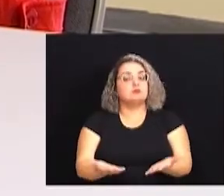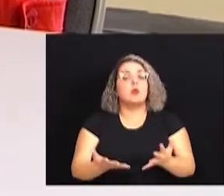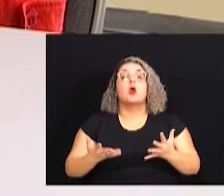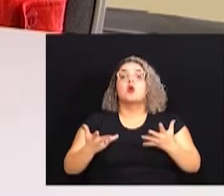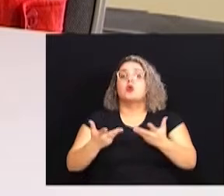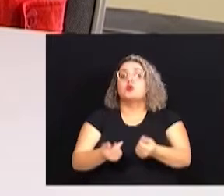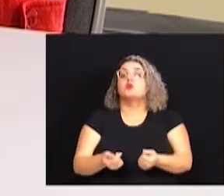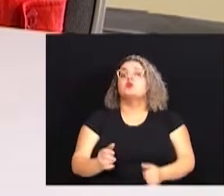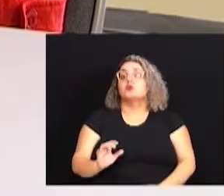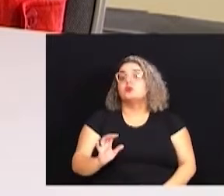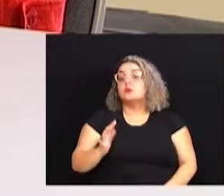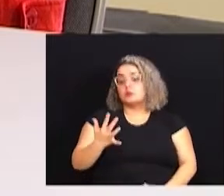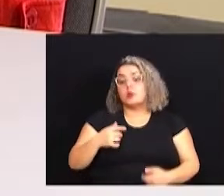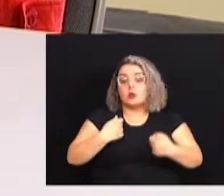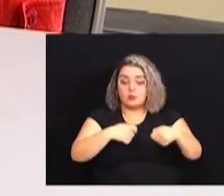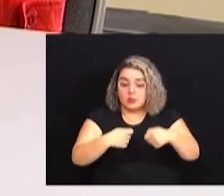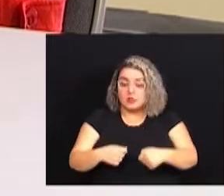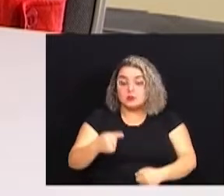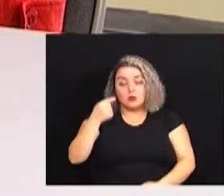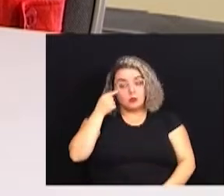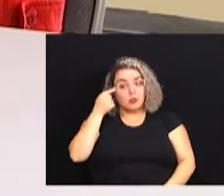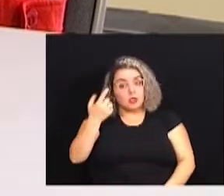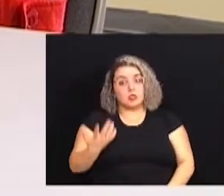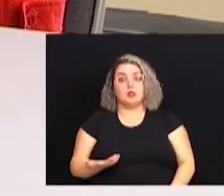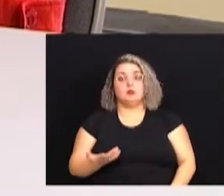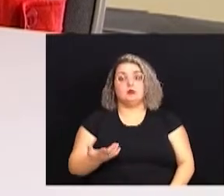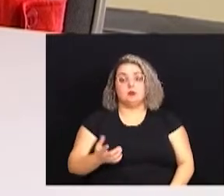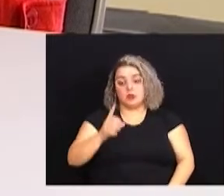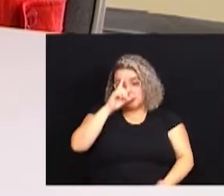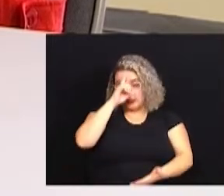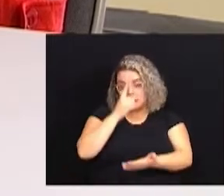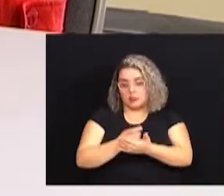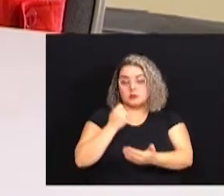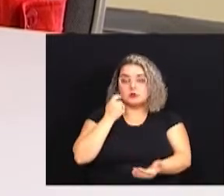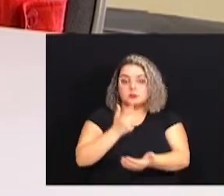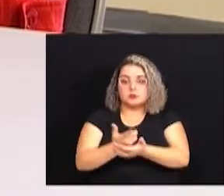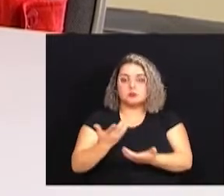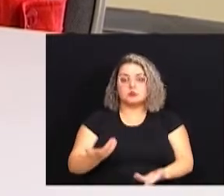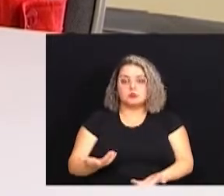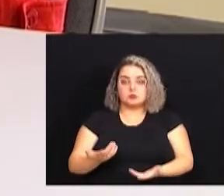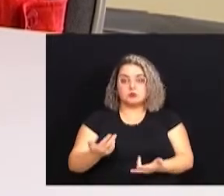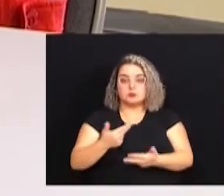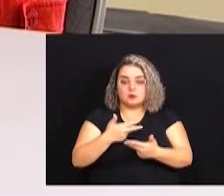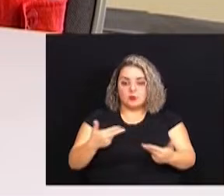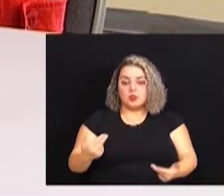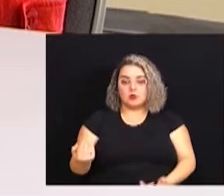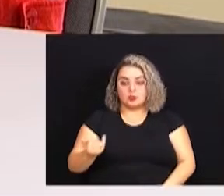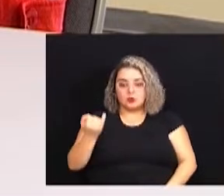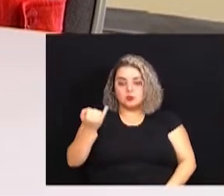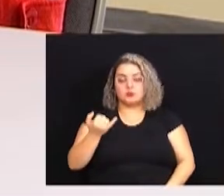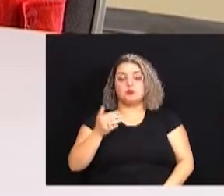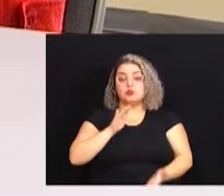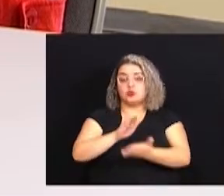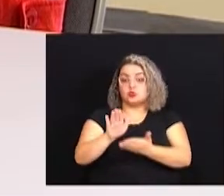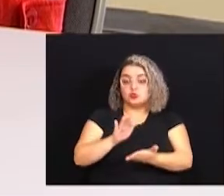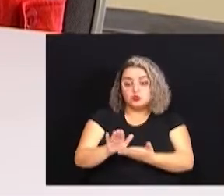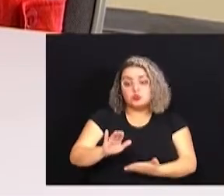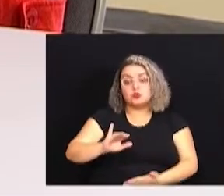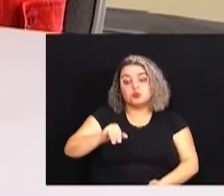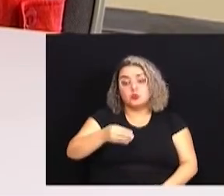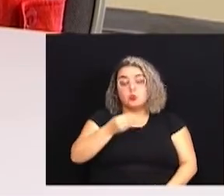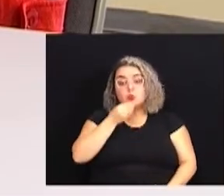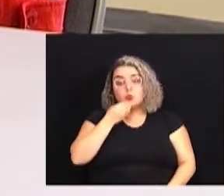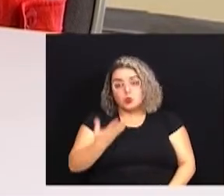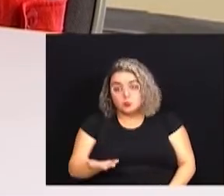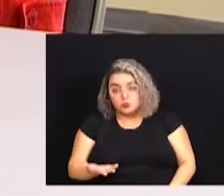jogo, todos os fatores que precisam ser levados em consideração na decisão de compra. E um fator muito importante é esse fator de custo